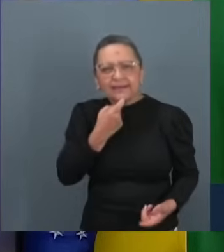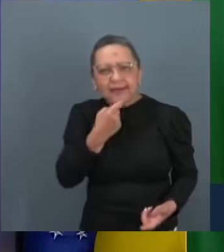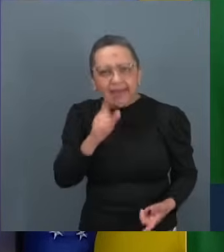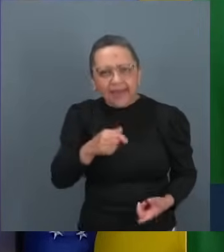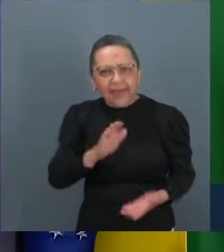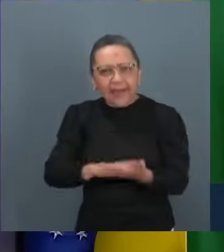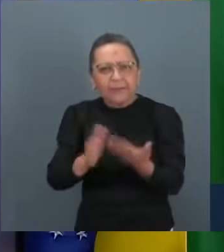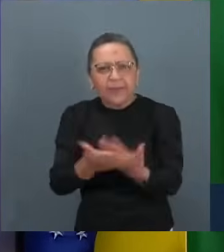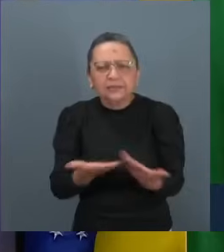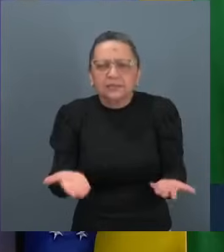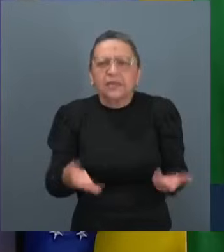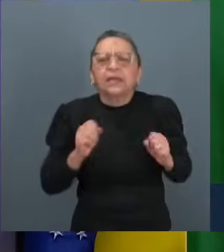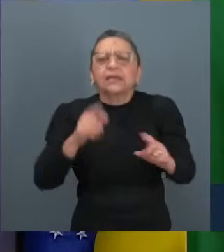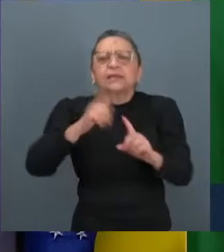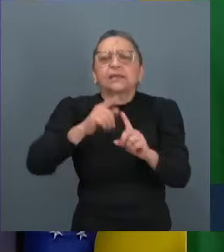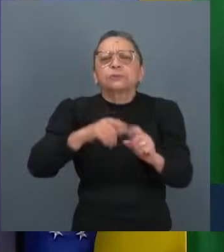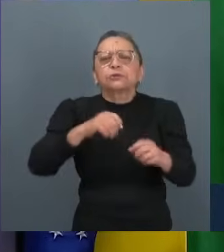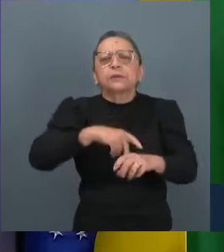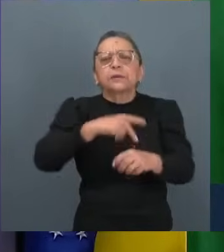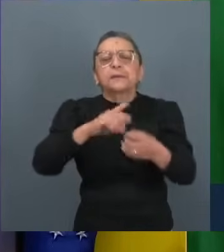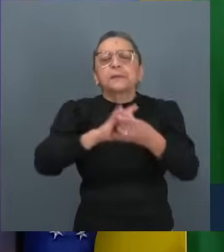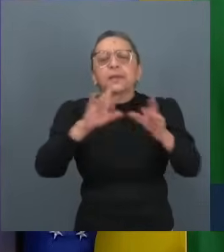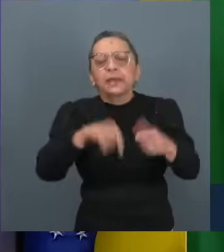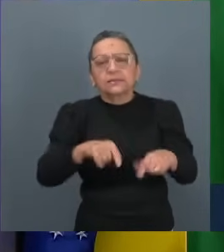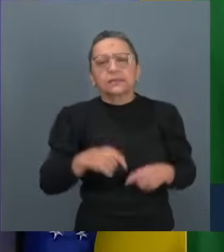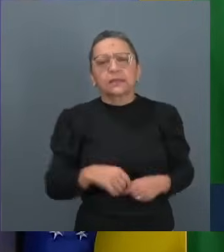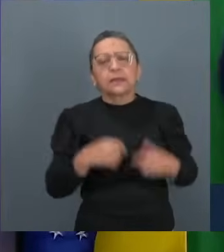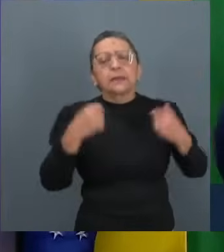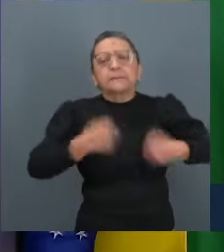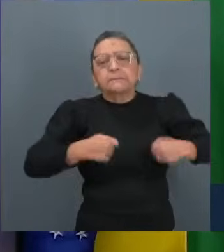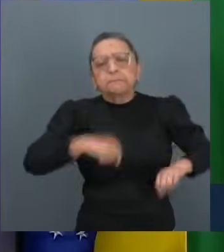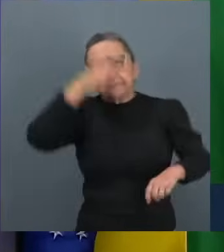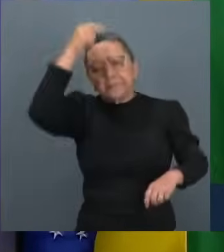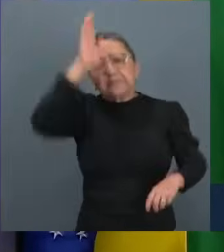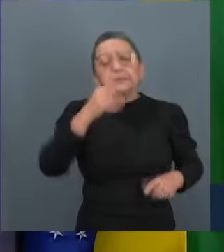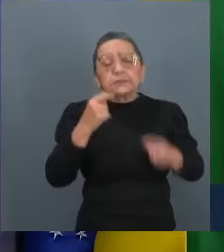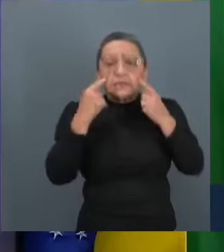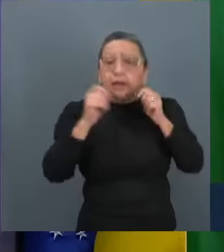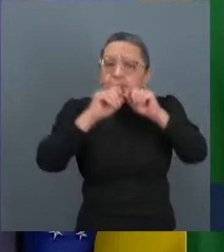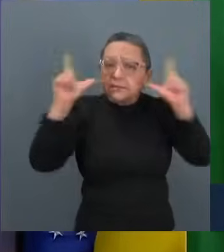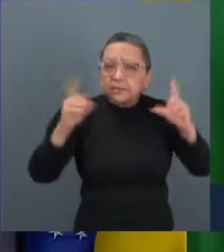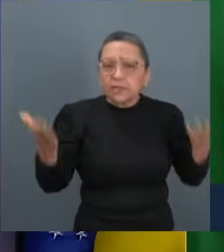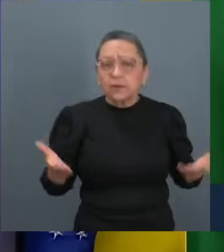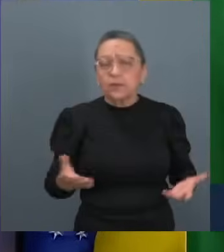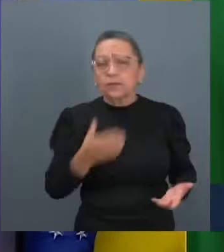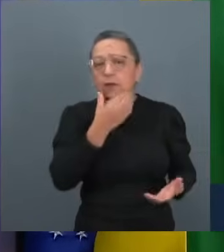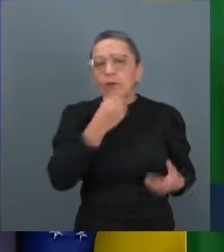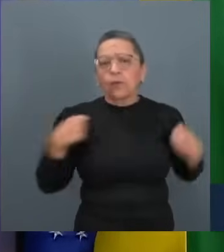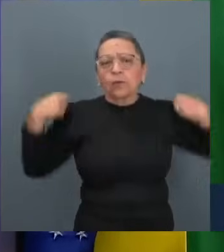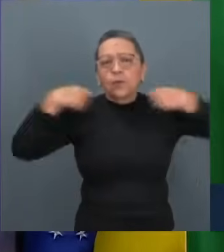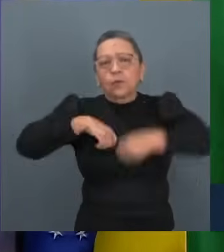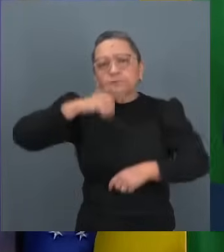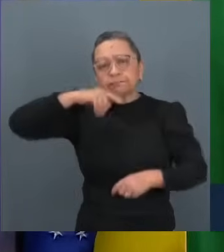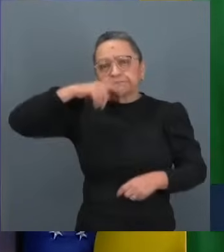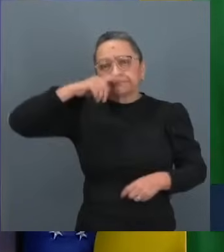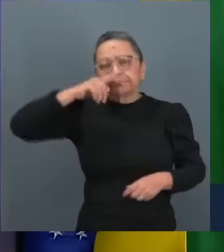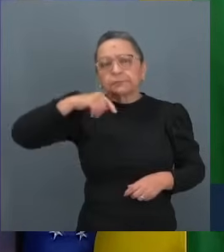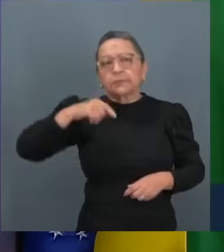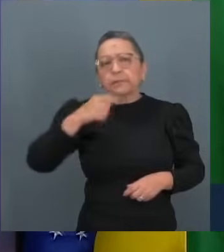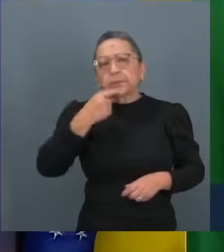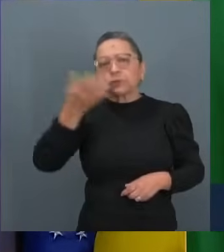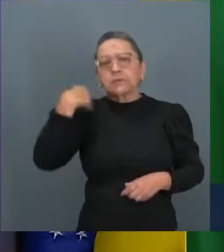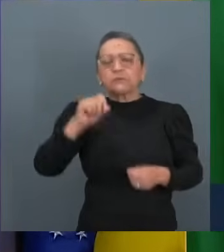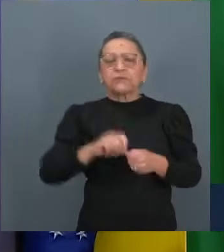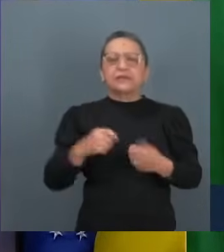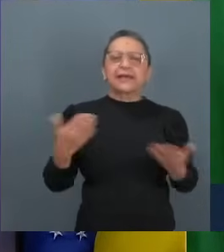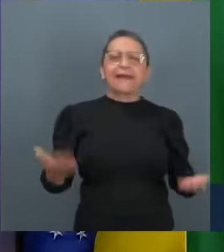Que democracia é essa, Brasil? Acorda! Acorda, Brasil! Gilmar Mendes, que recentemente fez rasgados